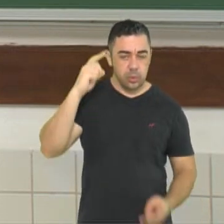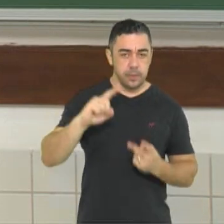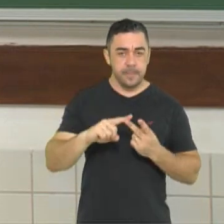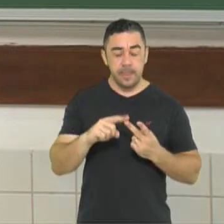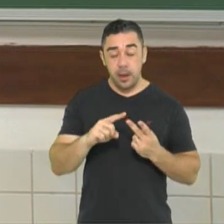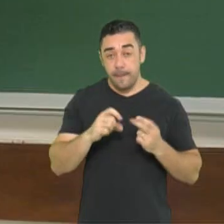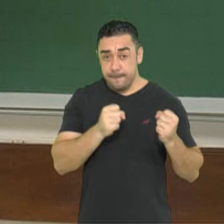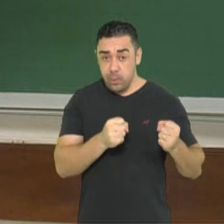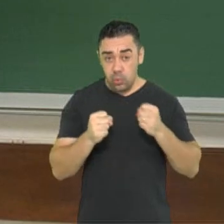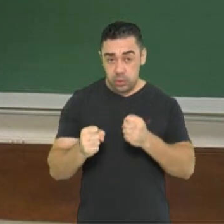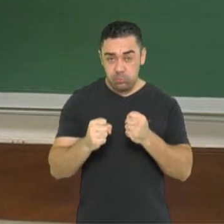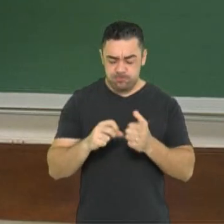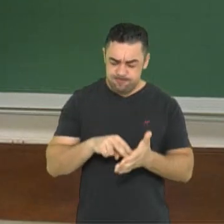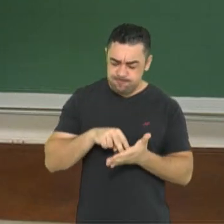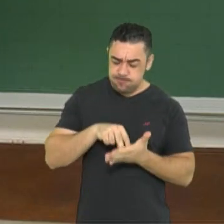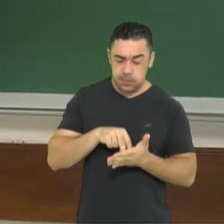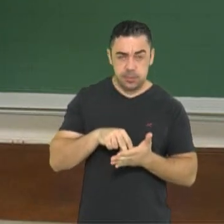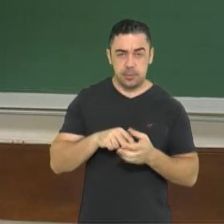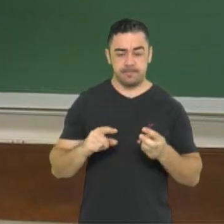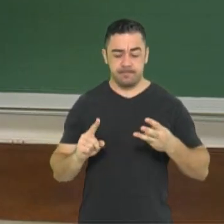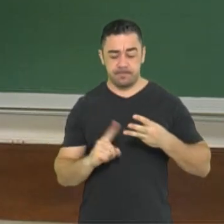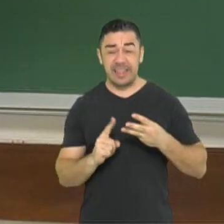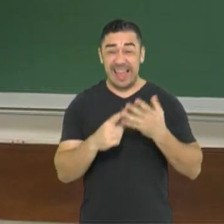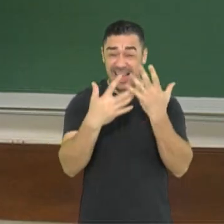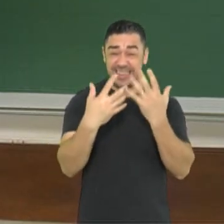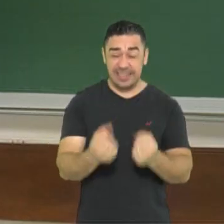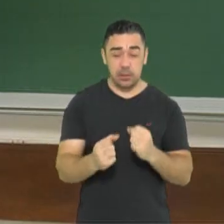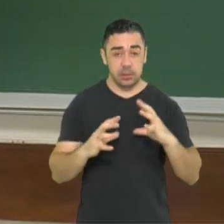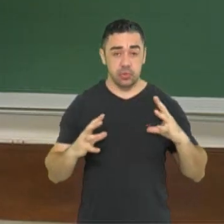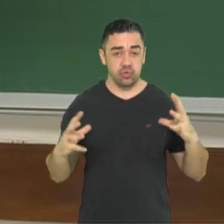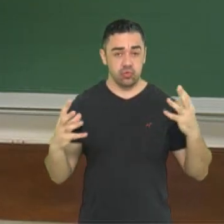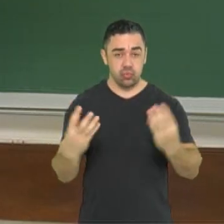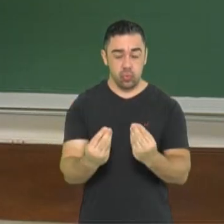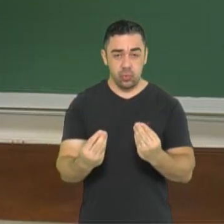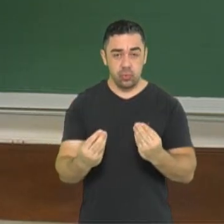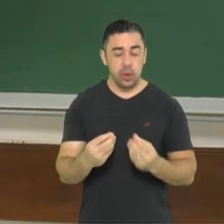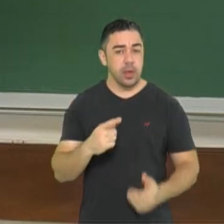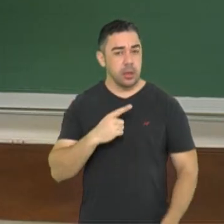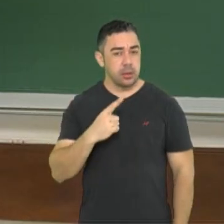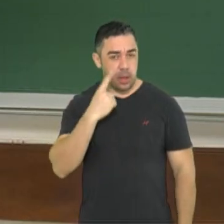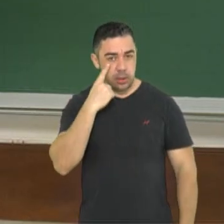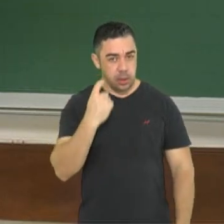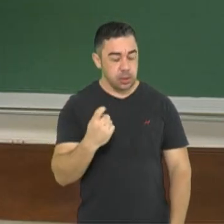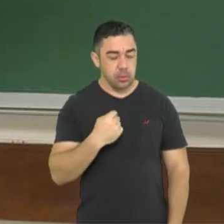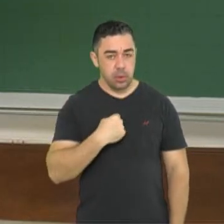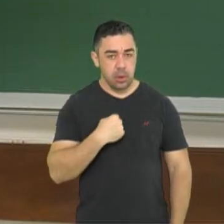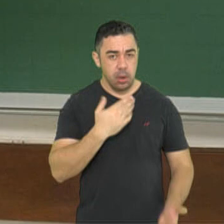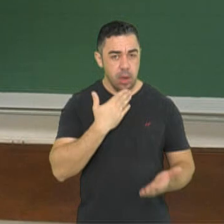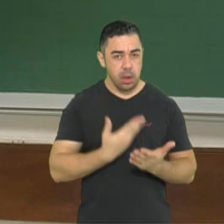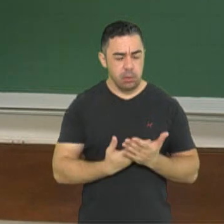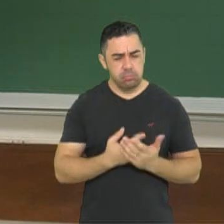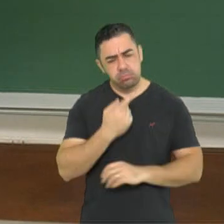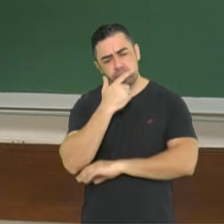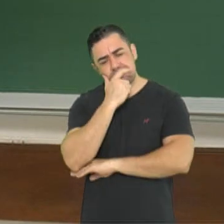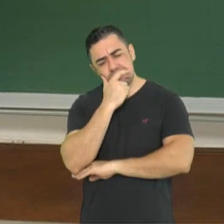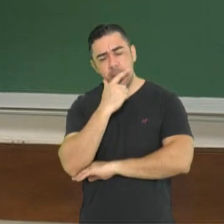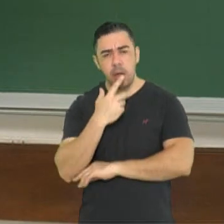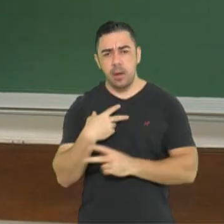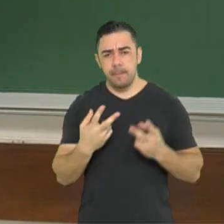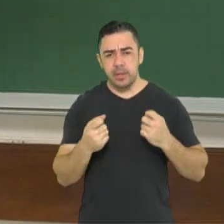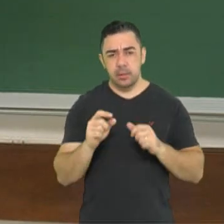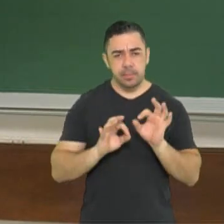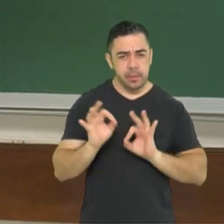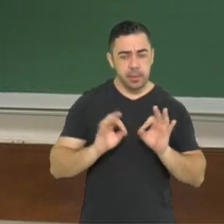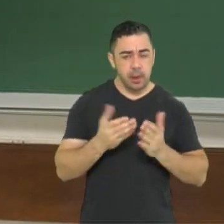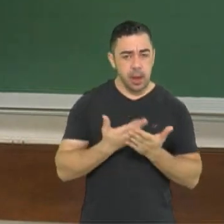poder, legitimação do seu poder junto aos fiéis. E tem uma cena muito interessante que me chamou a atenção, fazendo a produção da aula de